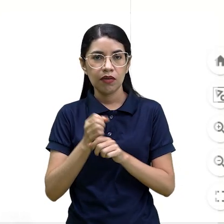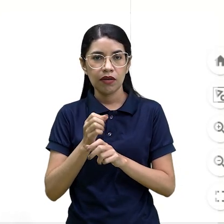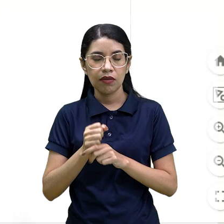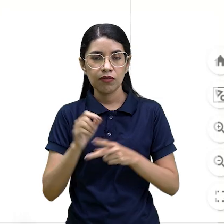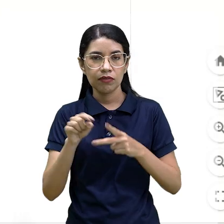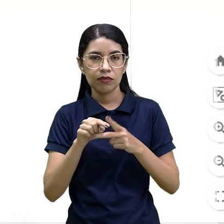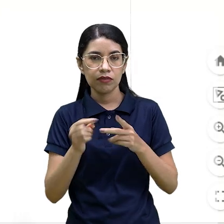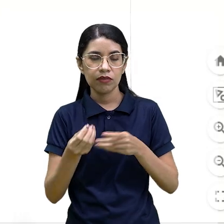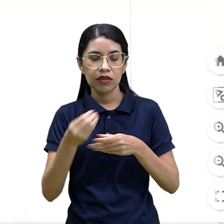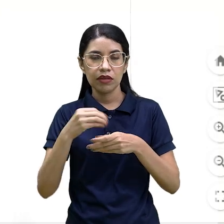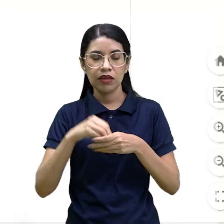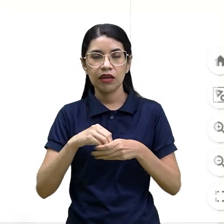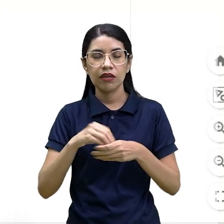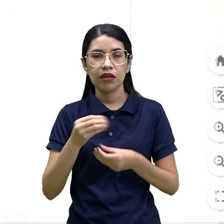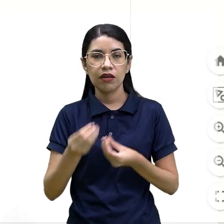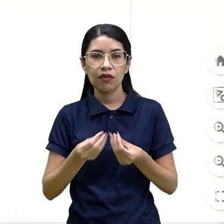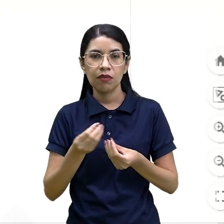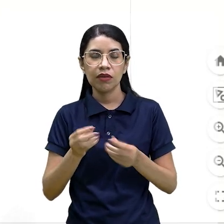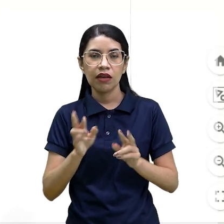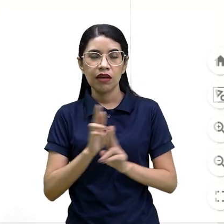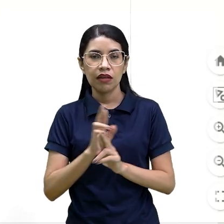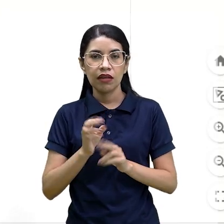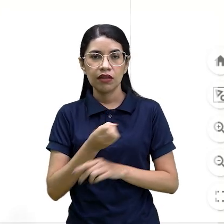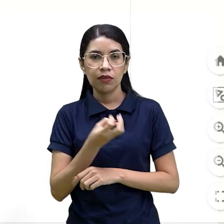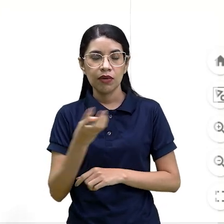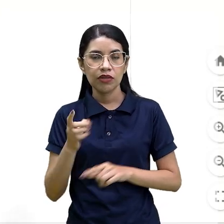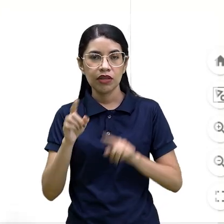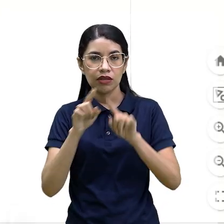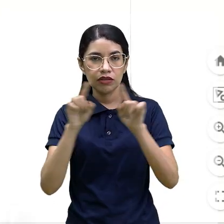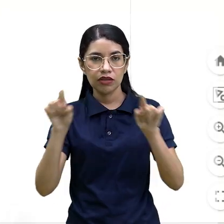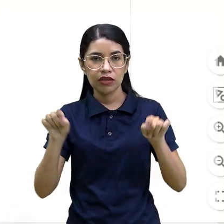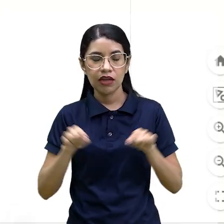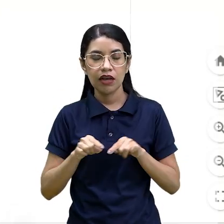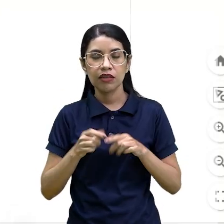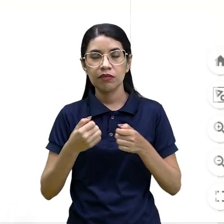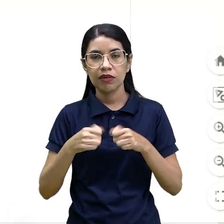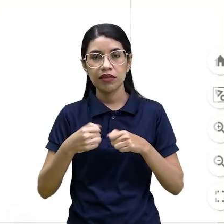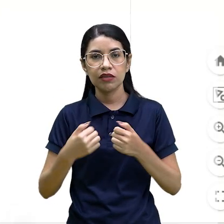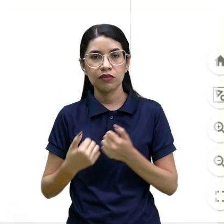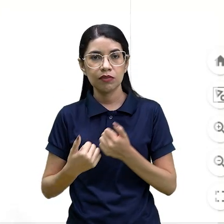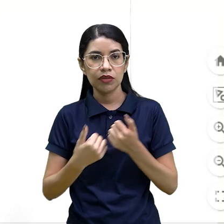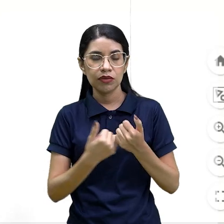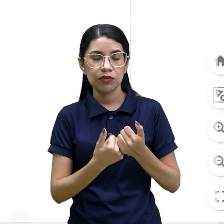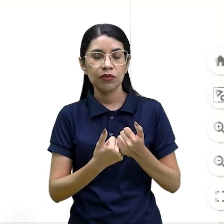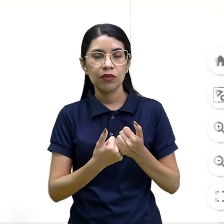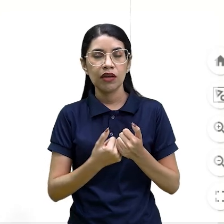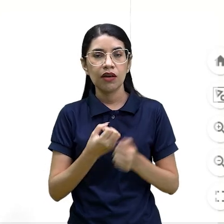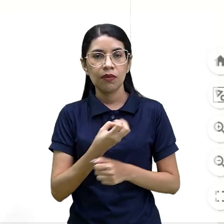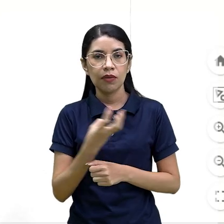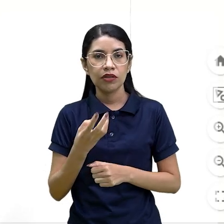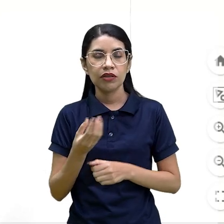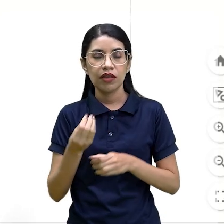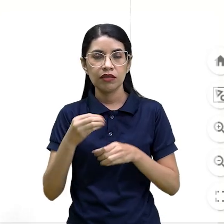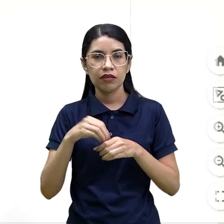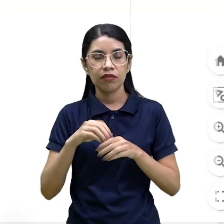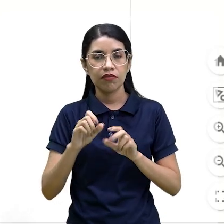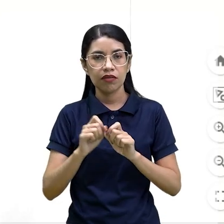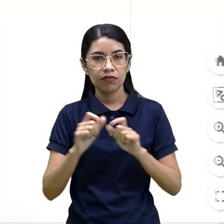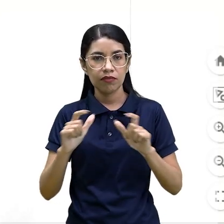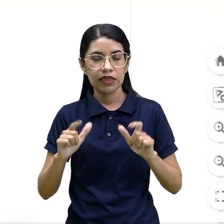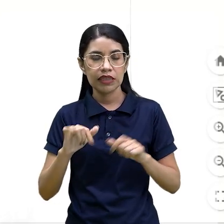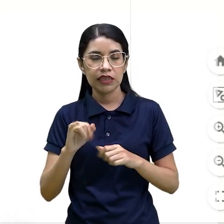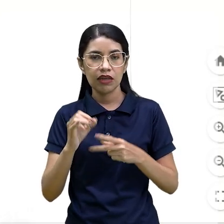internos ela está ligada ao número de lados. E eu só tenho que substituir esse número de lados na fórmula. Quando o